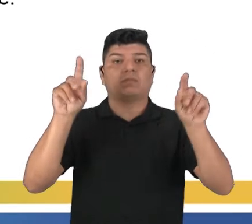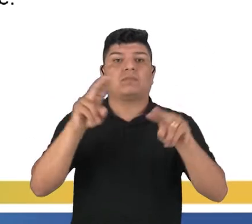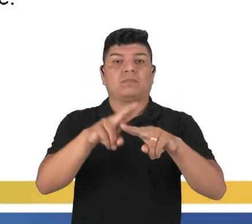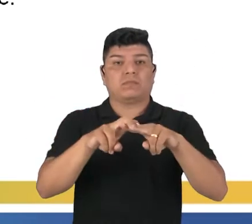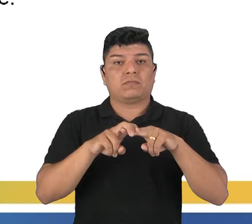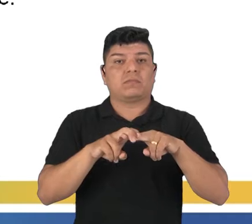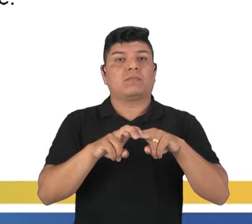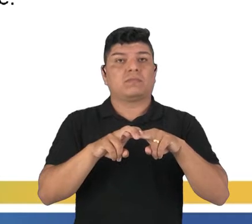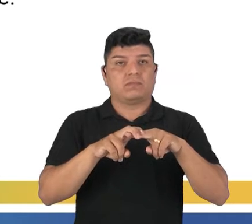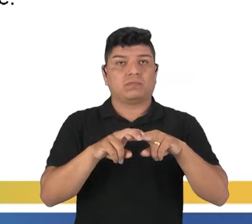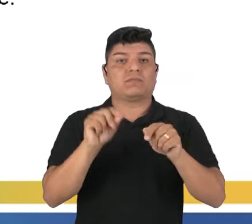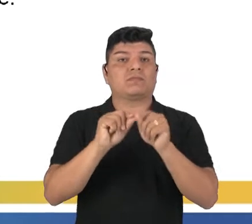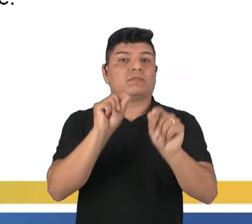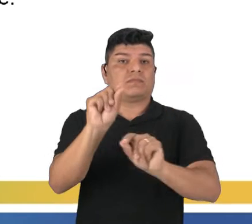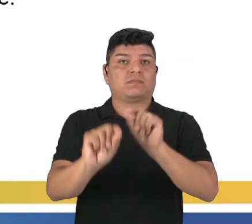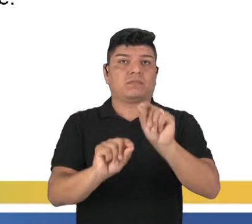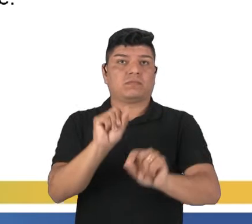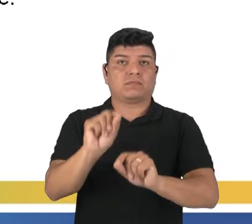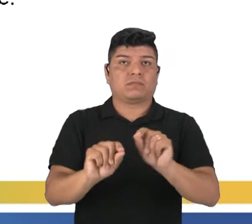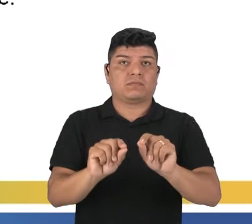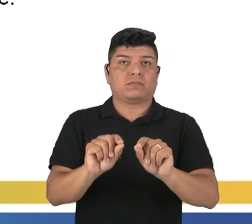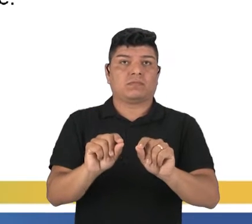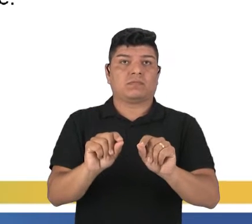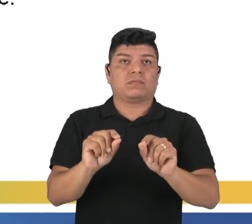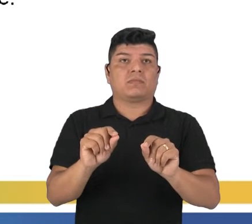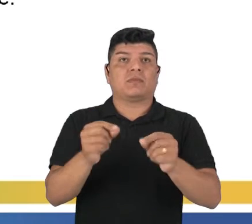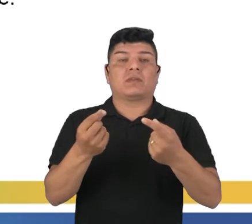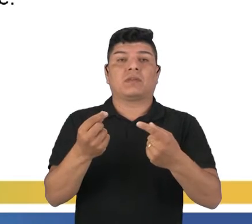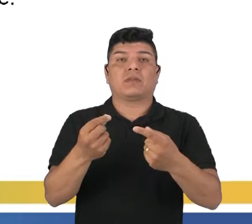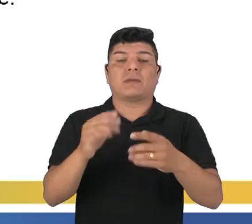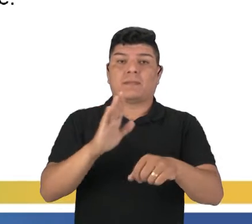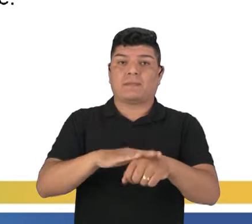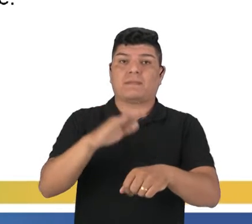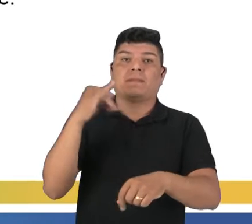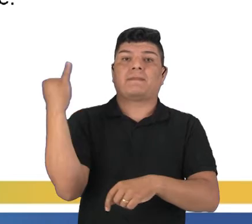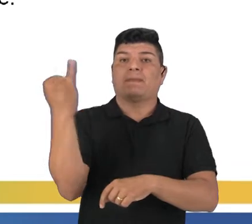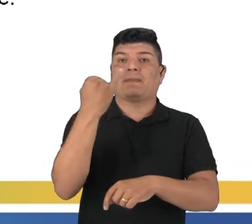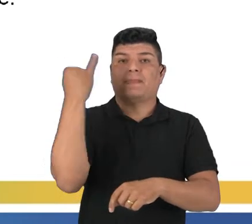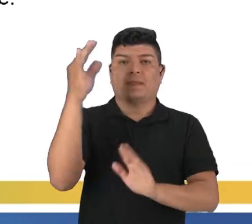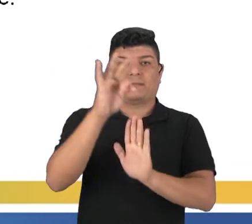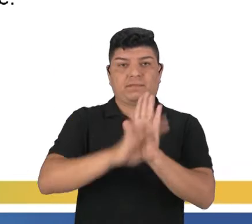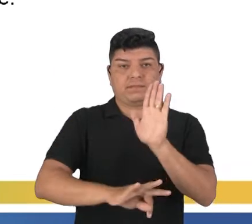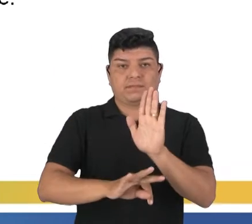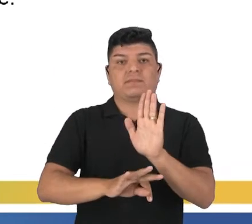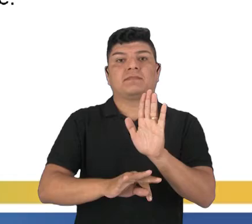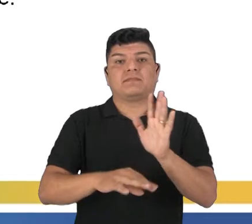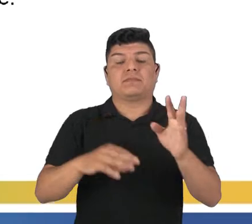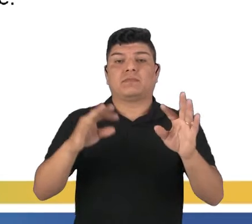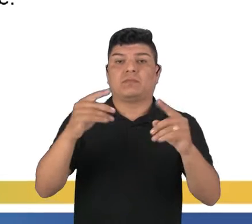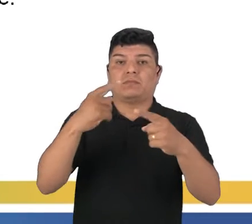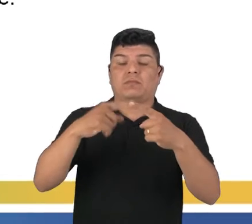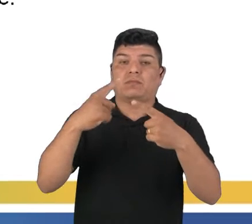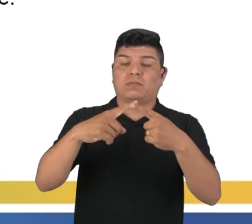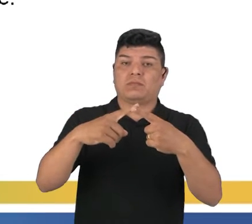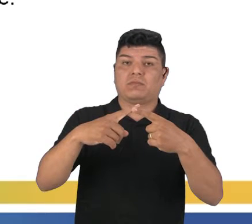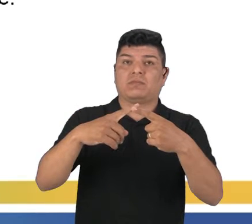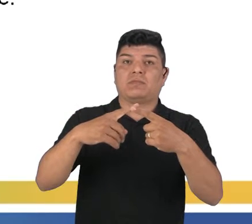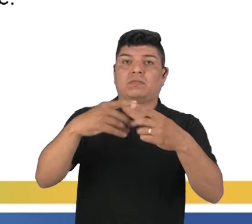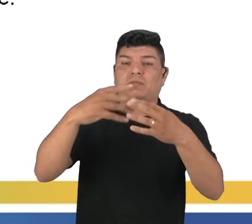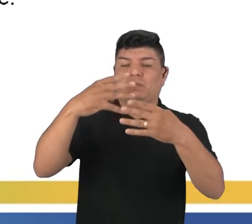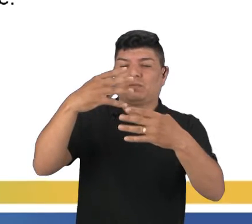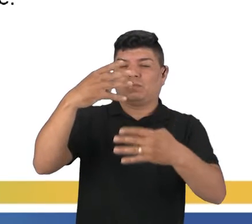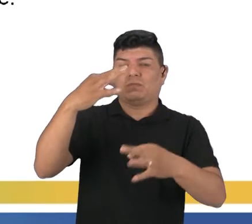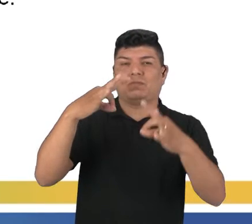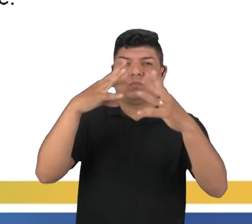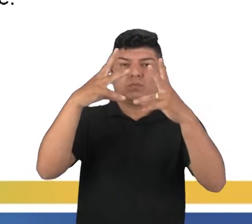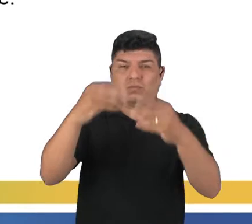né? Você vai o quê? Falar, essa parte aqui trata o quê? Da parte mais importante do texto, pois nela você vai o quê?